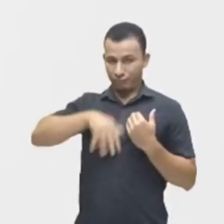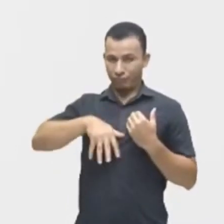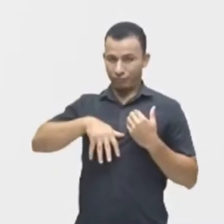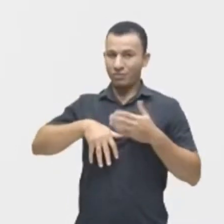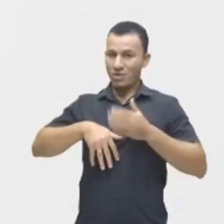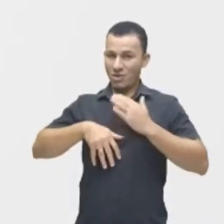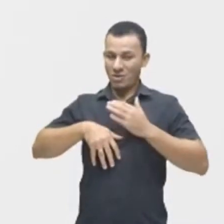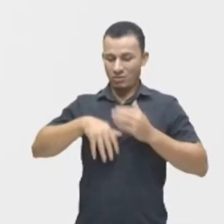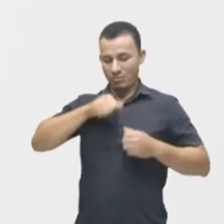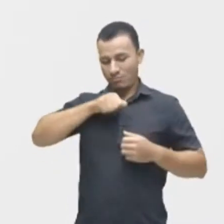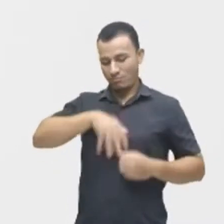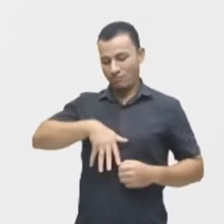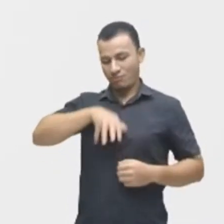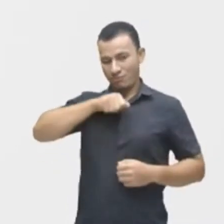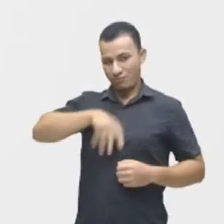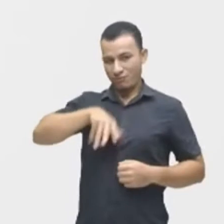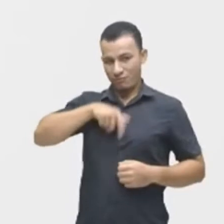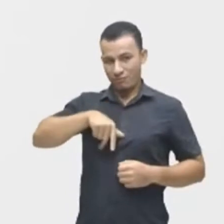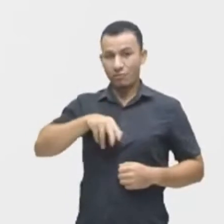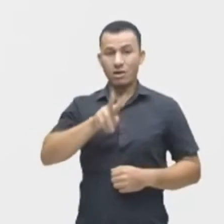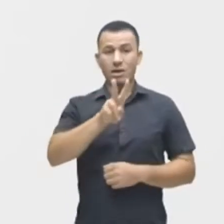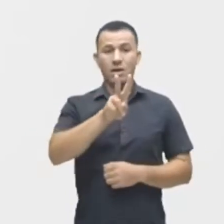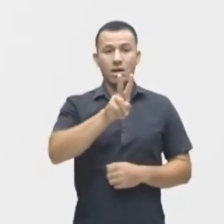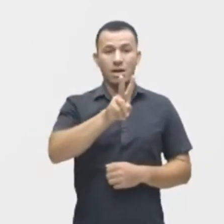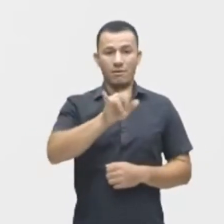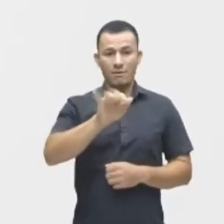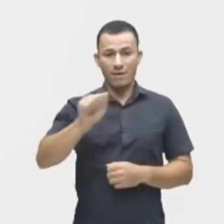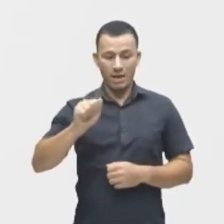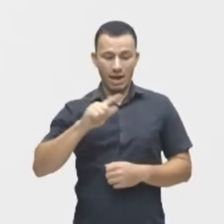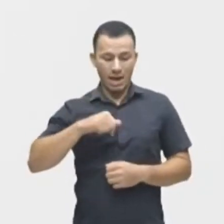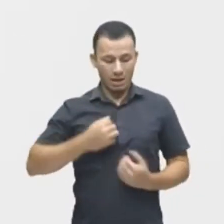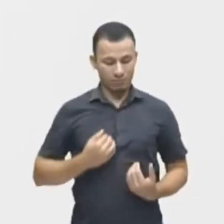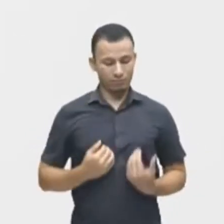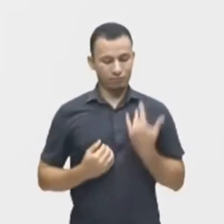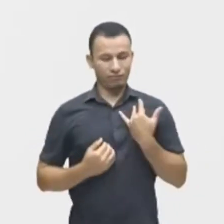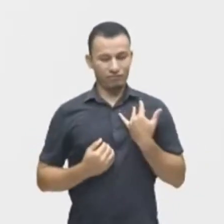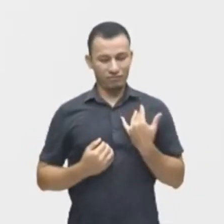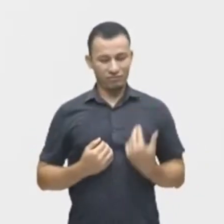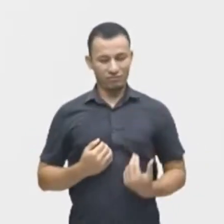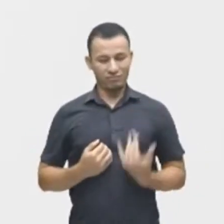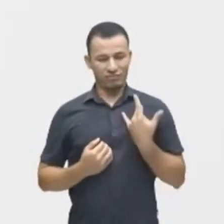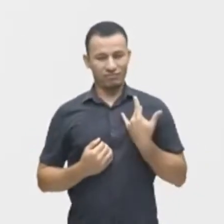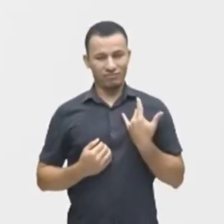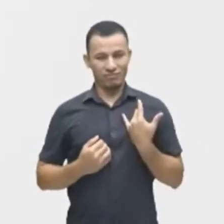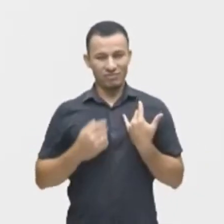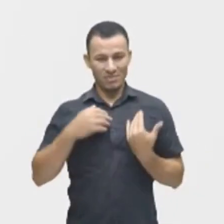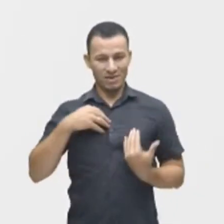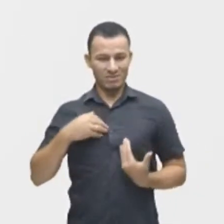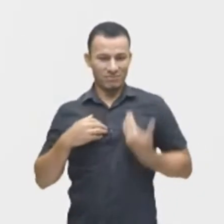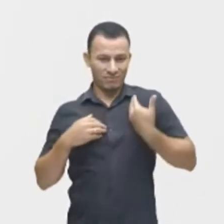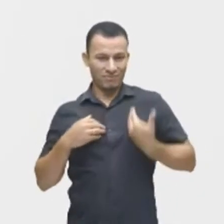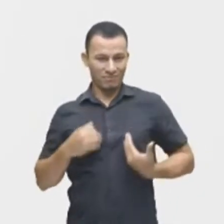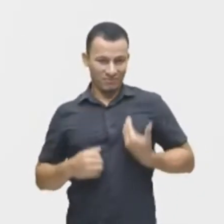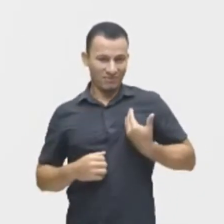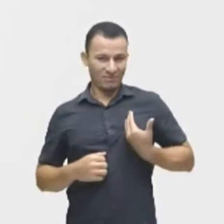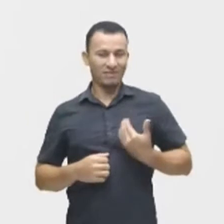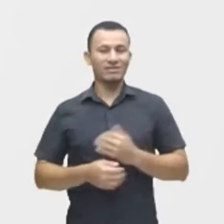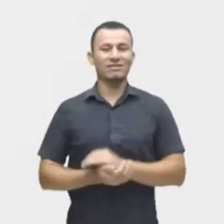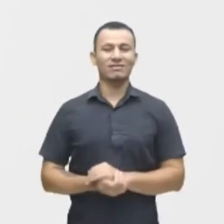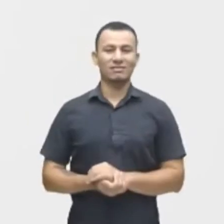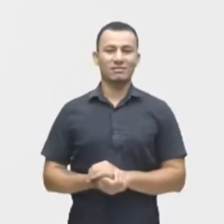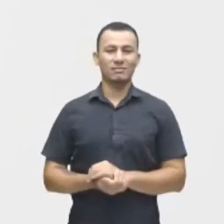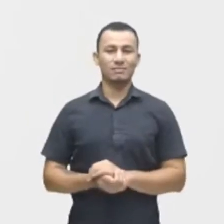do sangue para de volta ao coração, tá? Elas têm essa função. Avançando mais um pouquinho, você